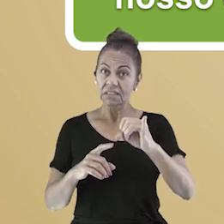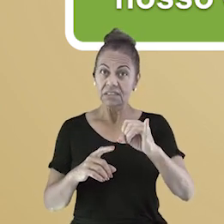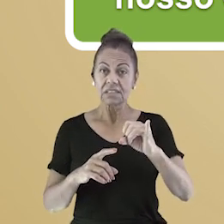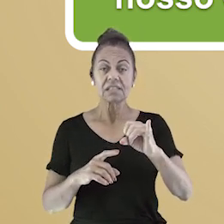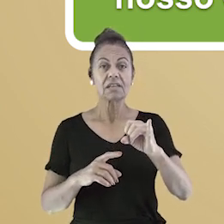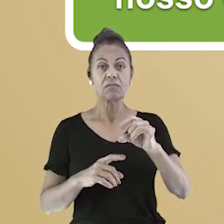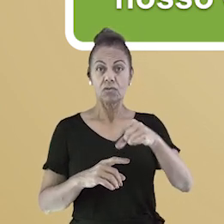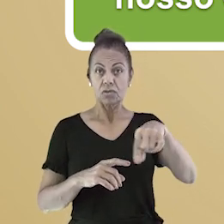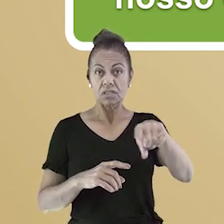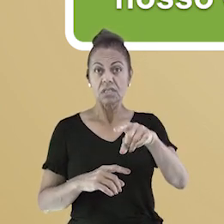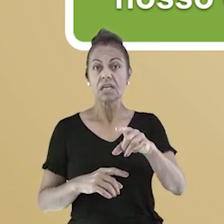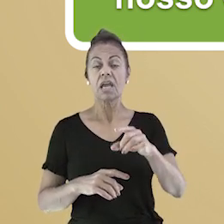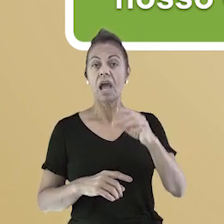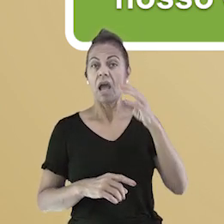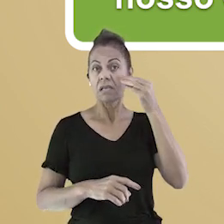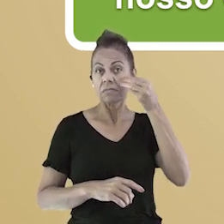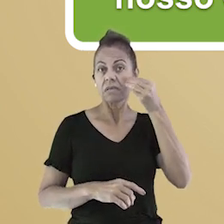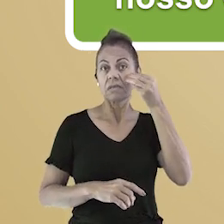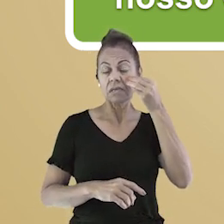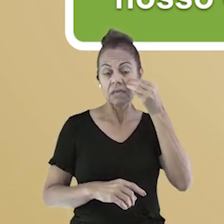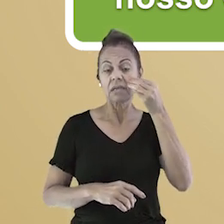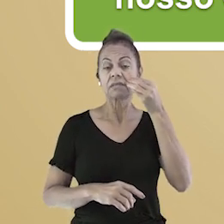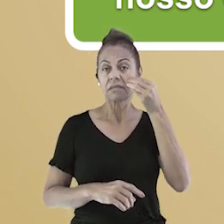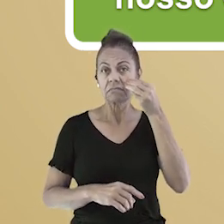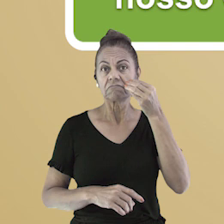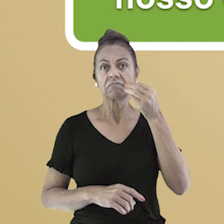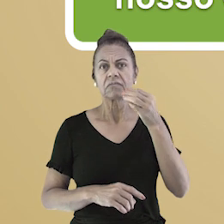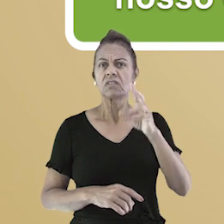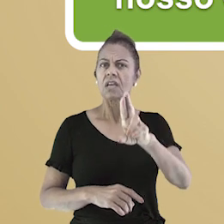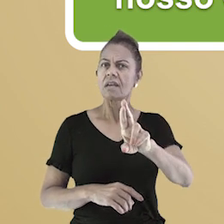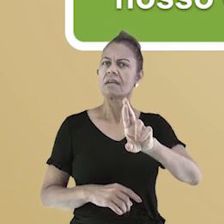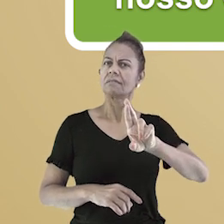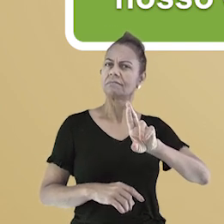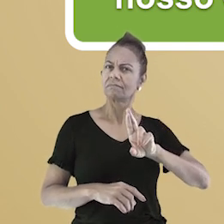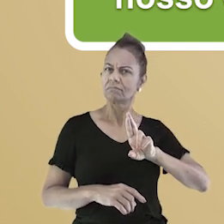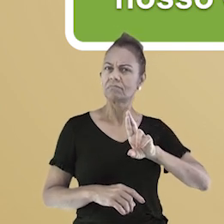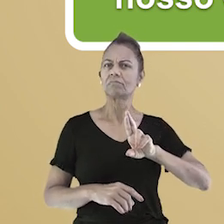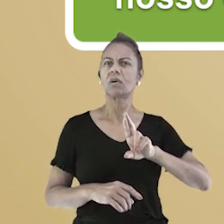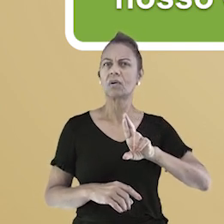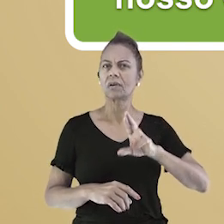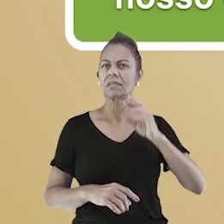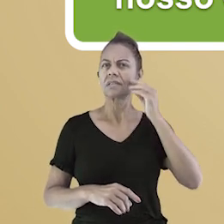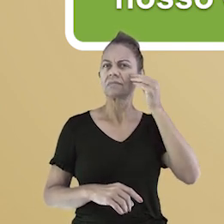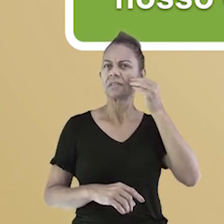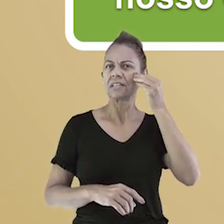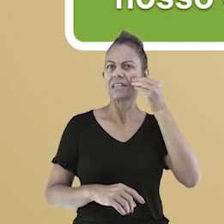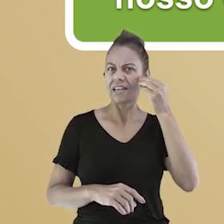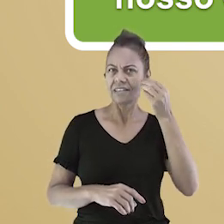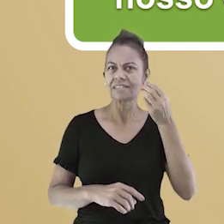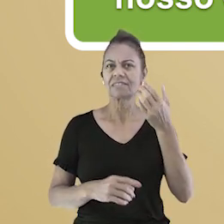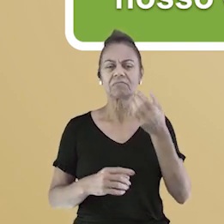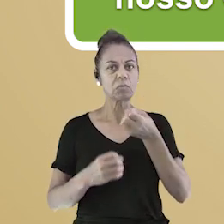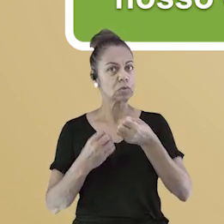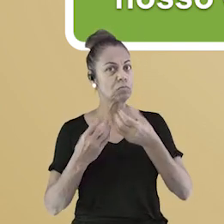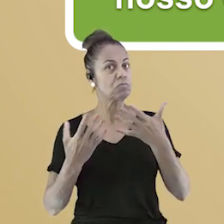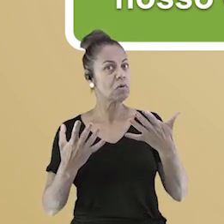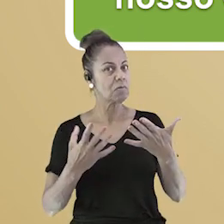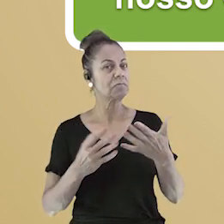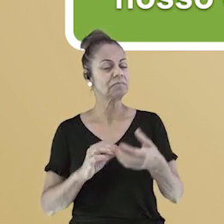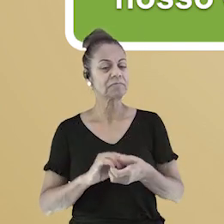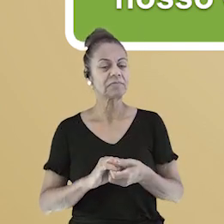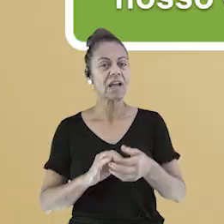usando o nosso QR Code que está aqui. A sua história pode ajudar outras adolescentes. Sua contribuição vale